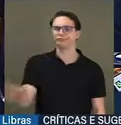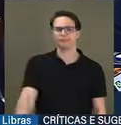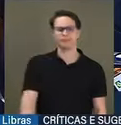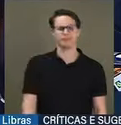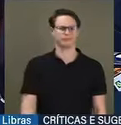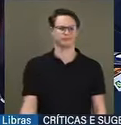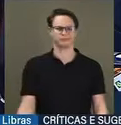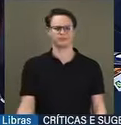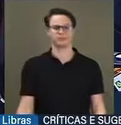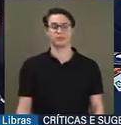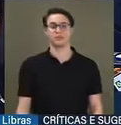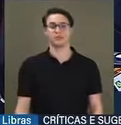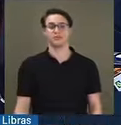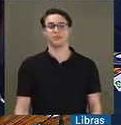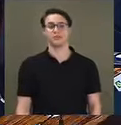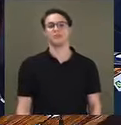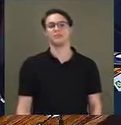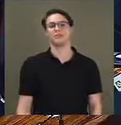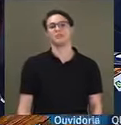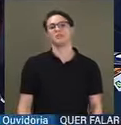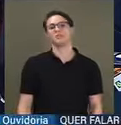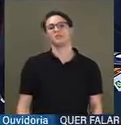Presidente, quero encerrar,